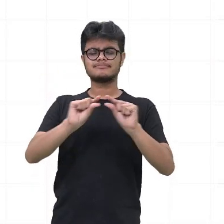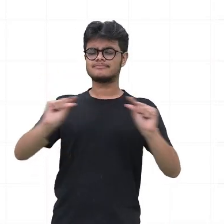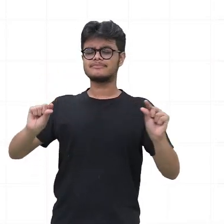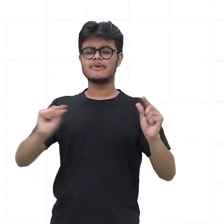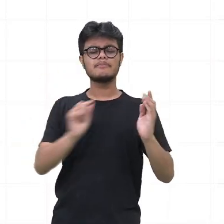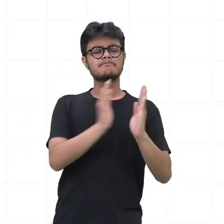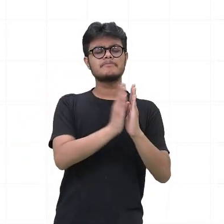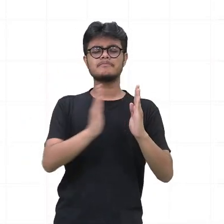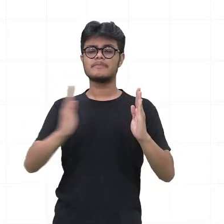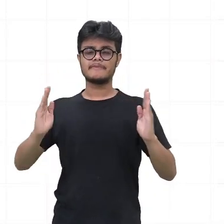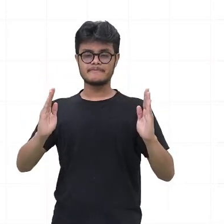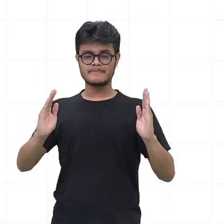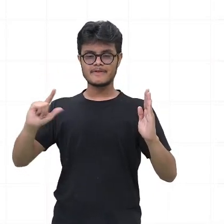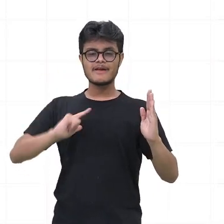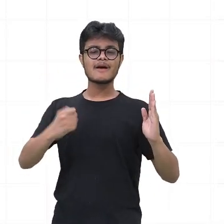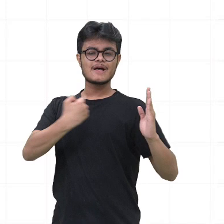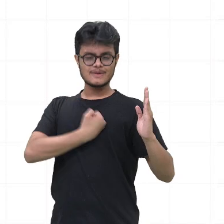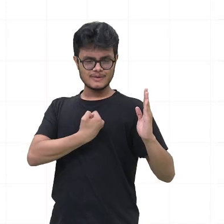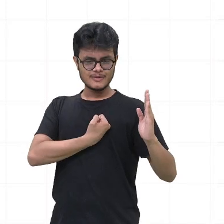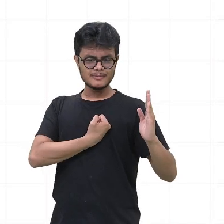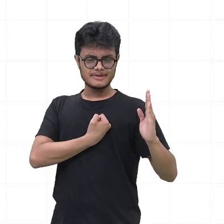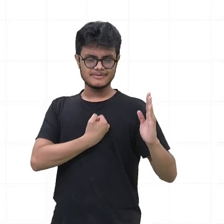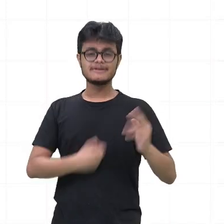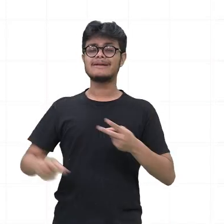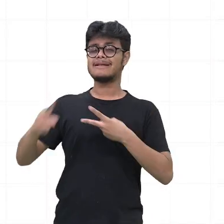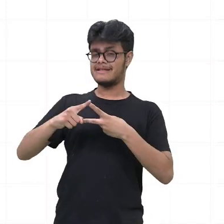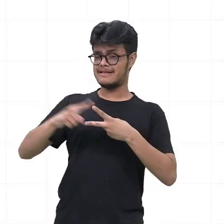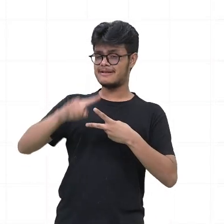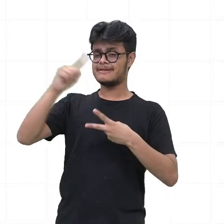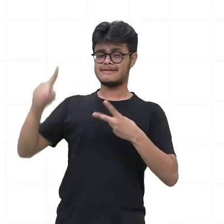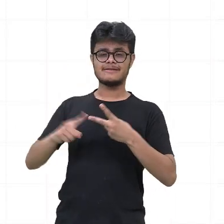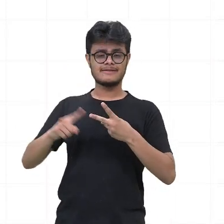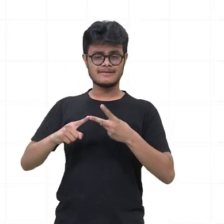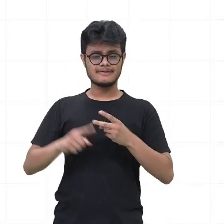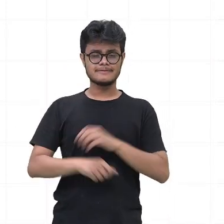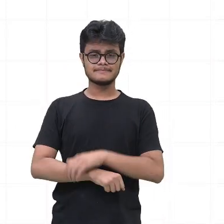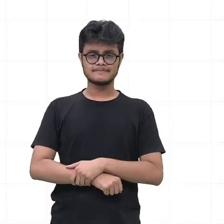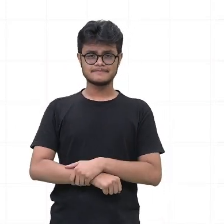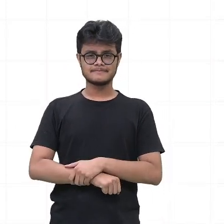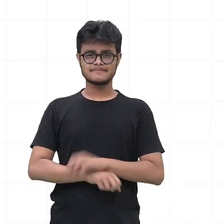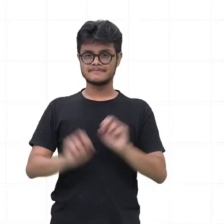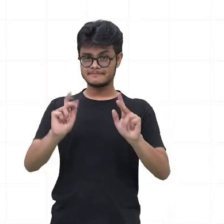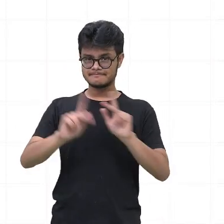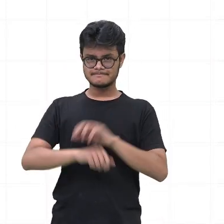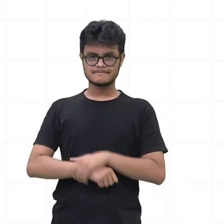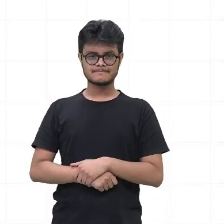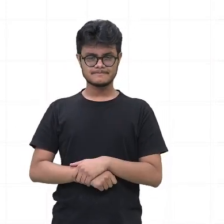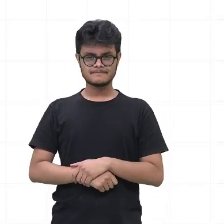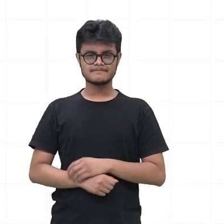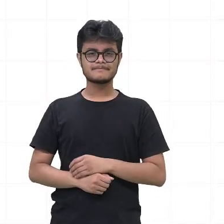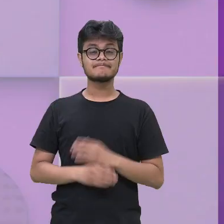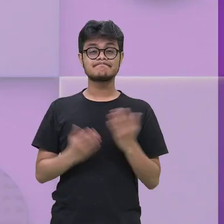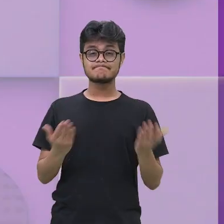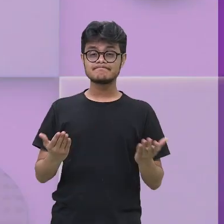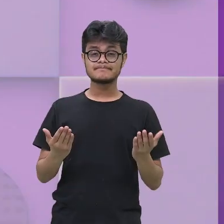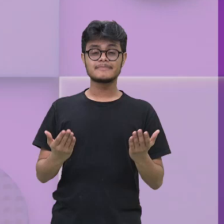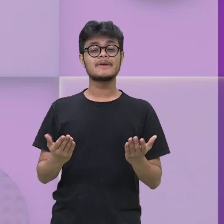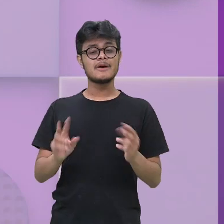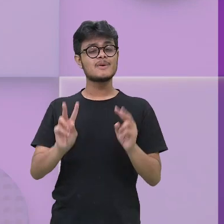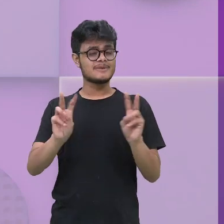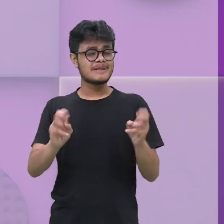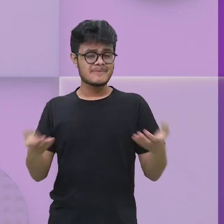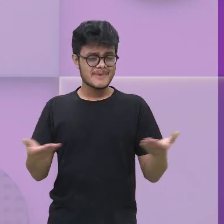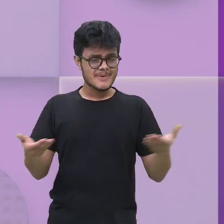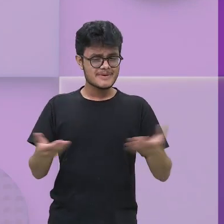números reais e suas localização na reta numérica. Beleza? Então, é o que temos para a